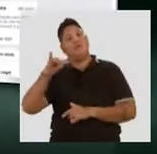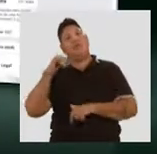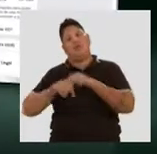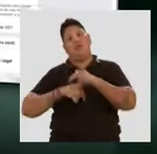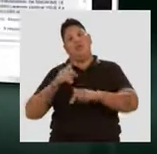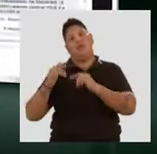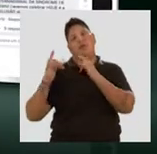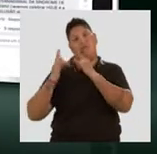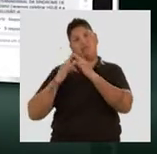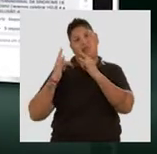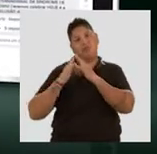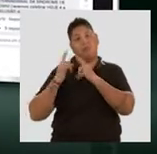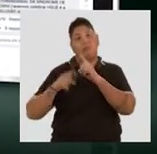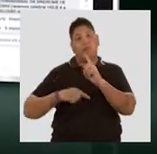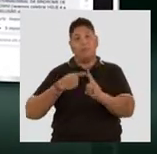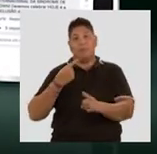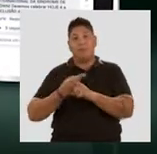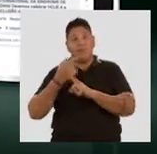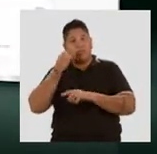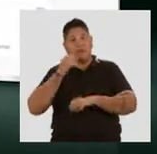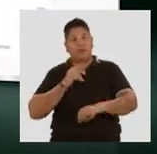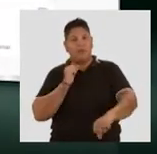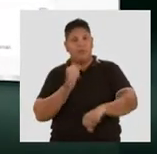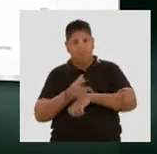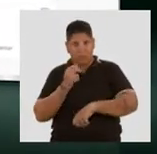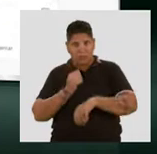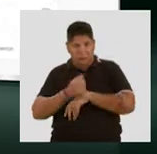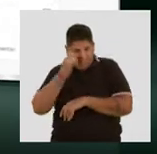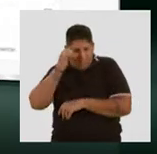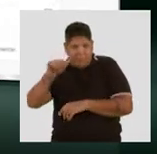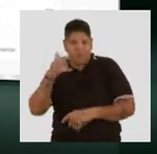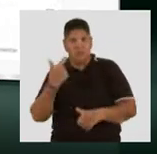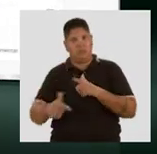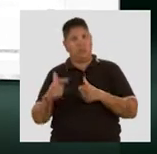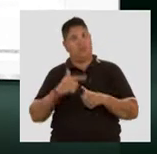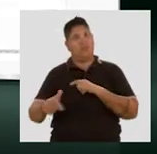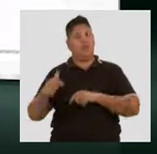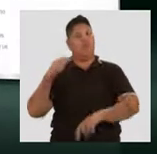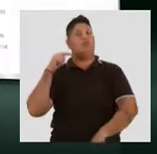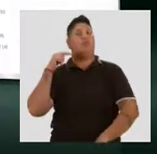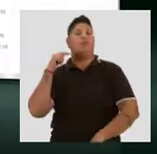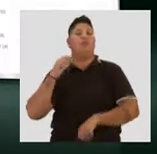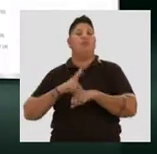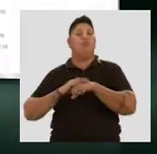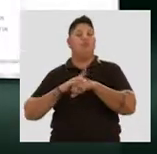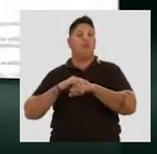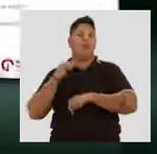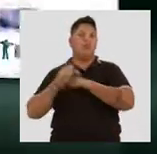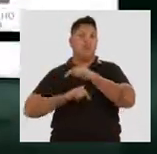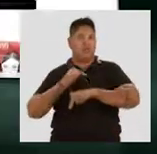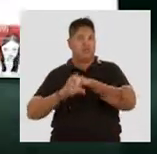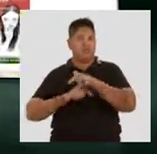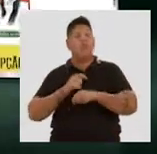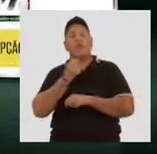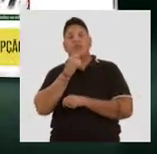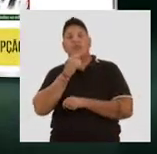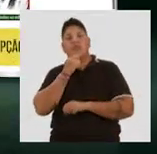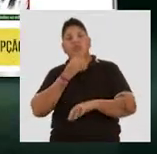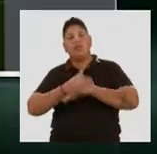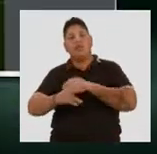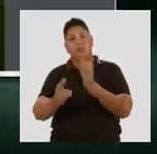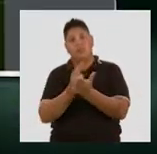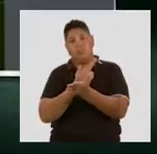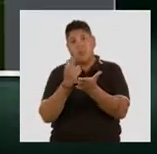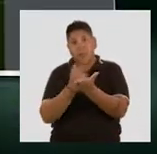infantil e agrotóxicos, de promoção da inclusão social e de enfrentamento aos acidentes de trabalho. É possível ainda acessar a